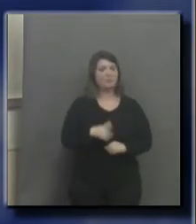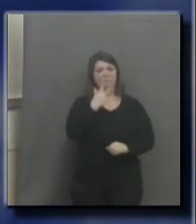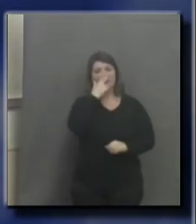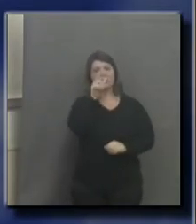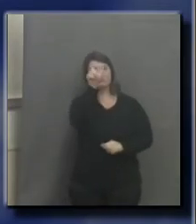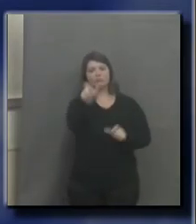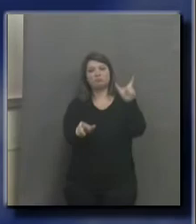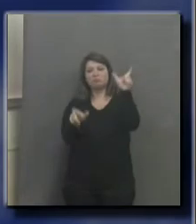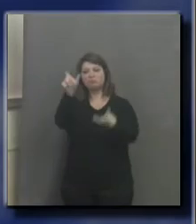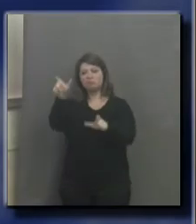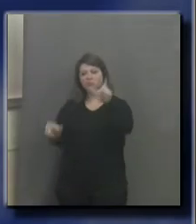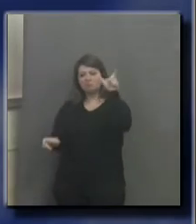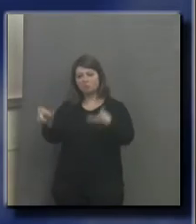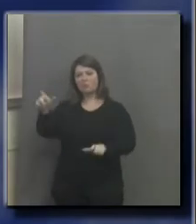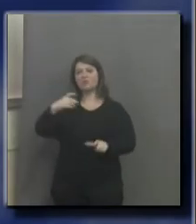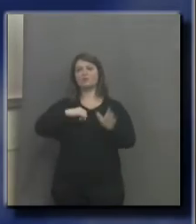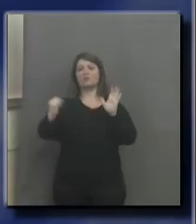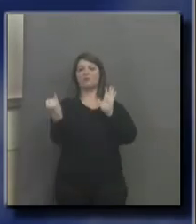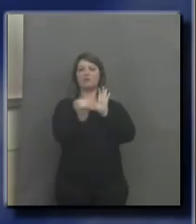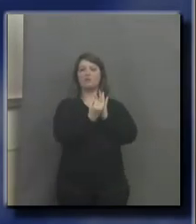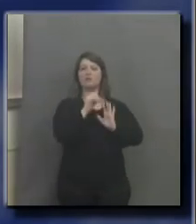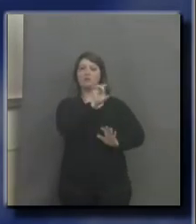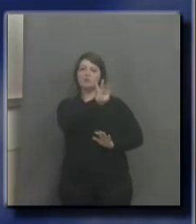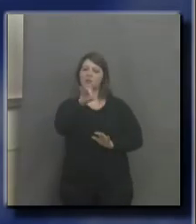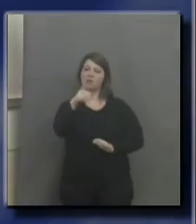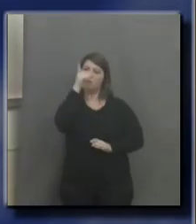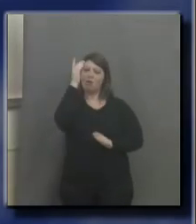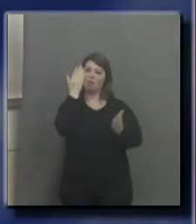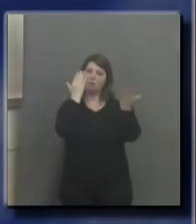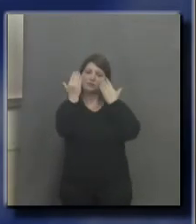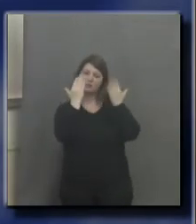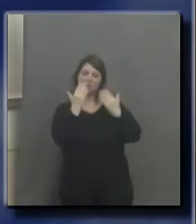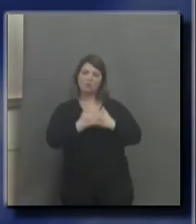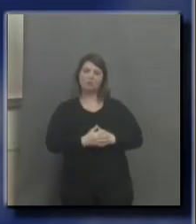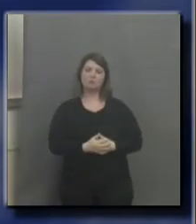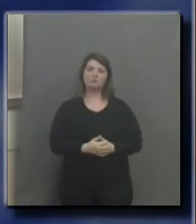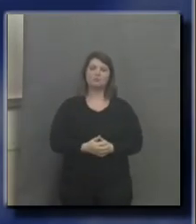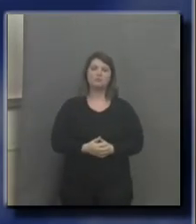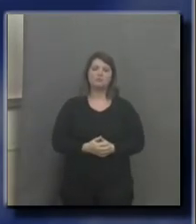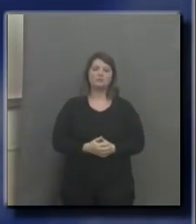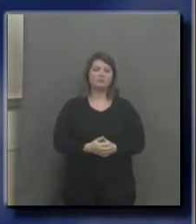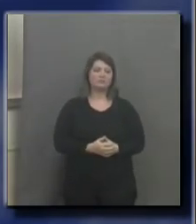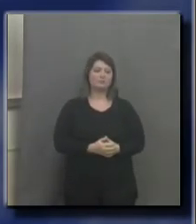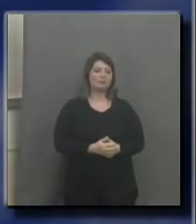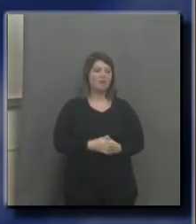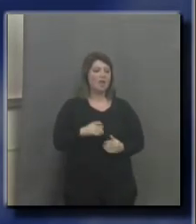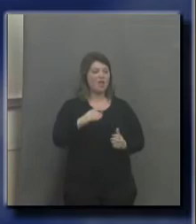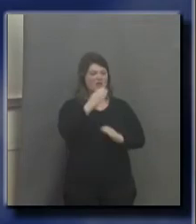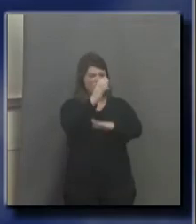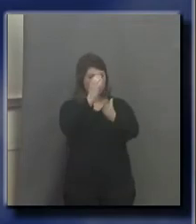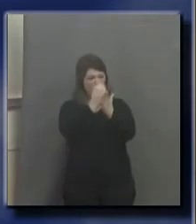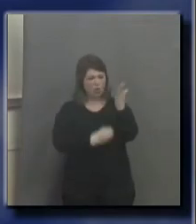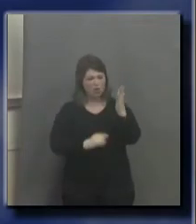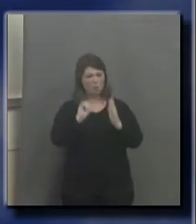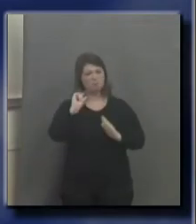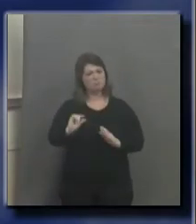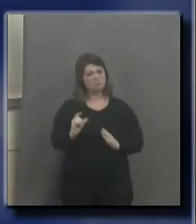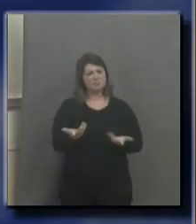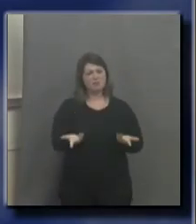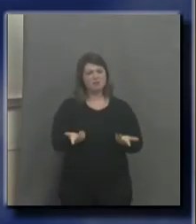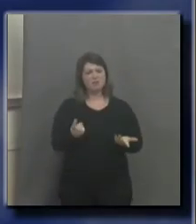perfil, uma identidade do psicólogo. Esse currículo mínimo,